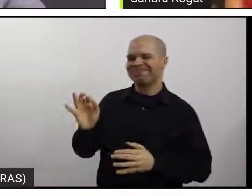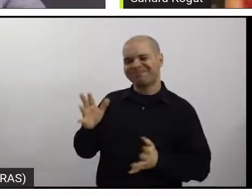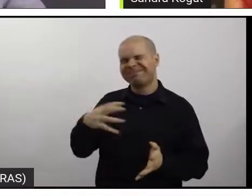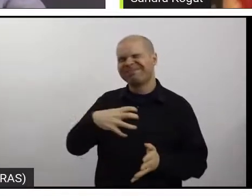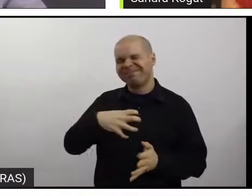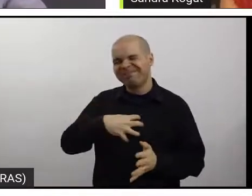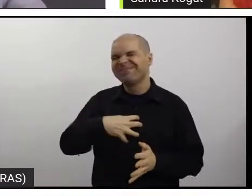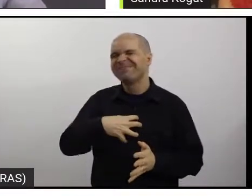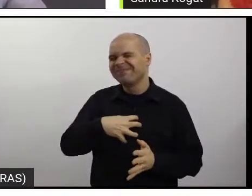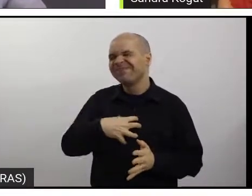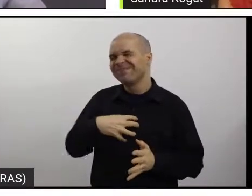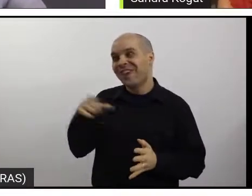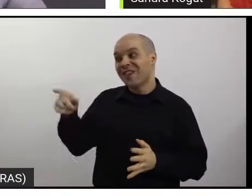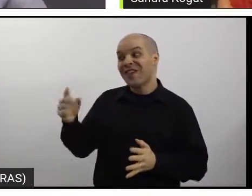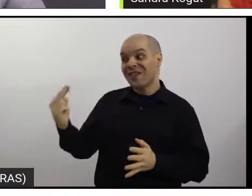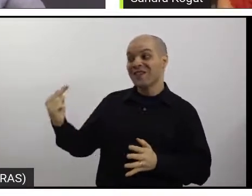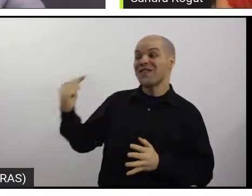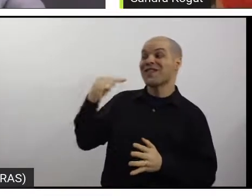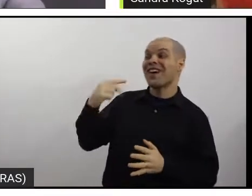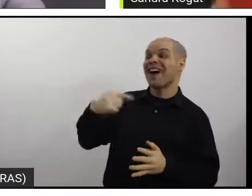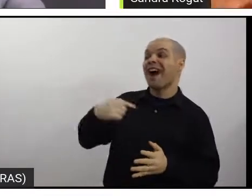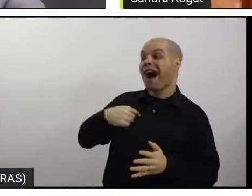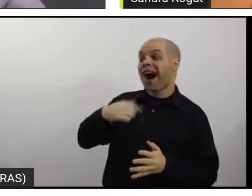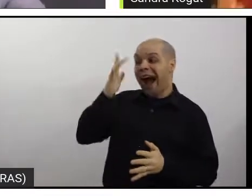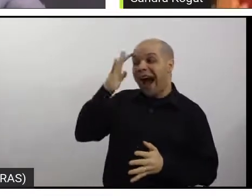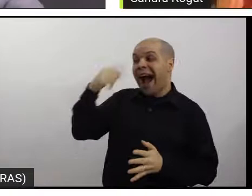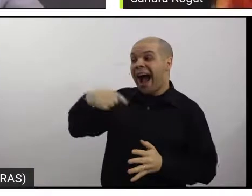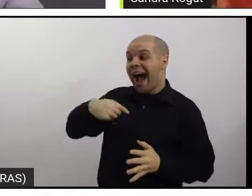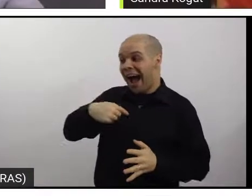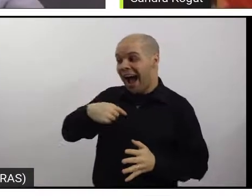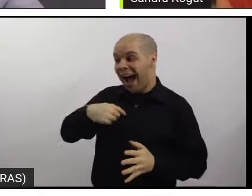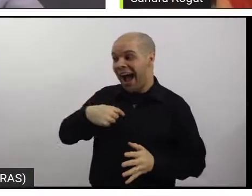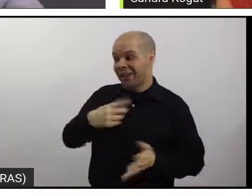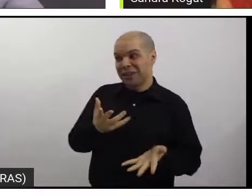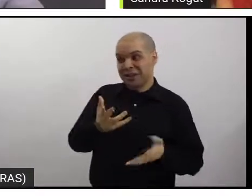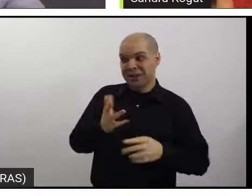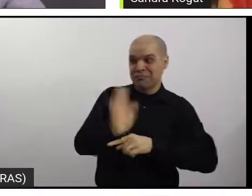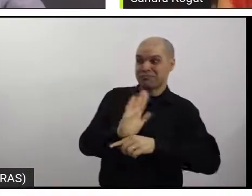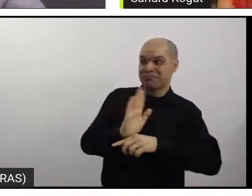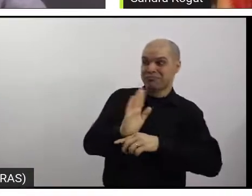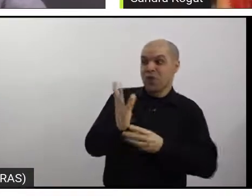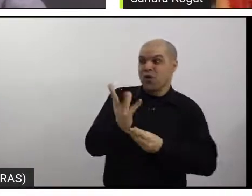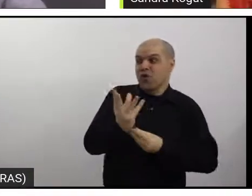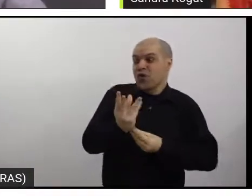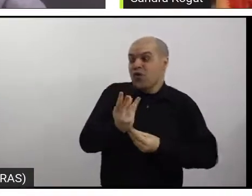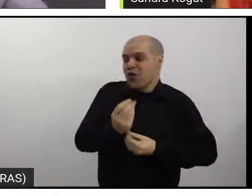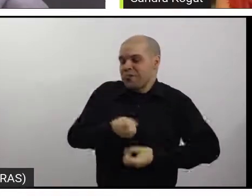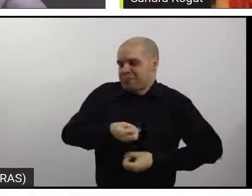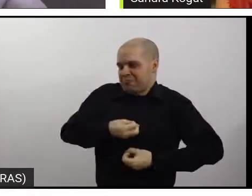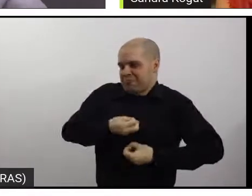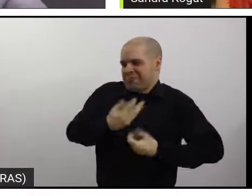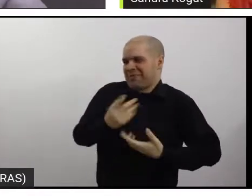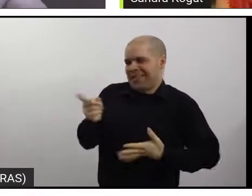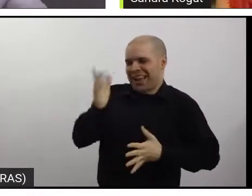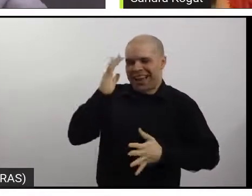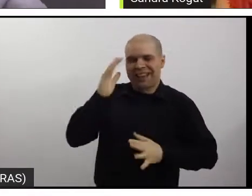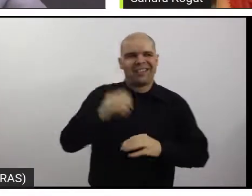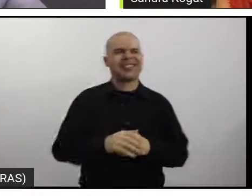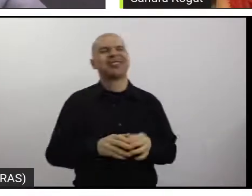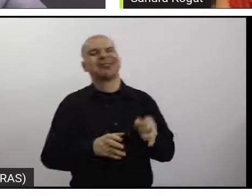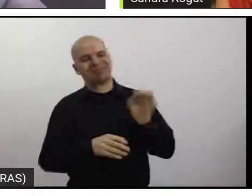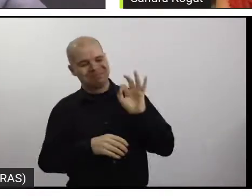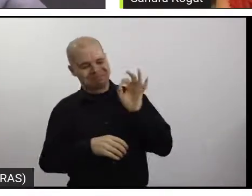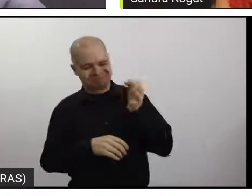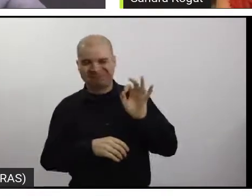Sim, então... Por ser uma coisa tão existencial, né? Eu me senti assim,